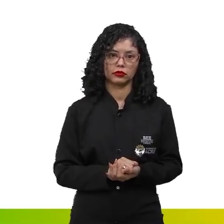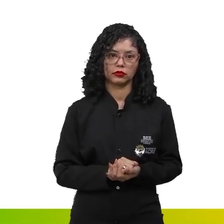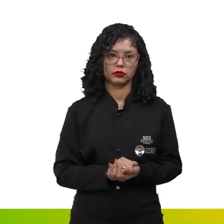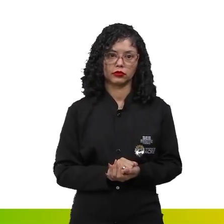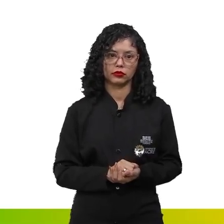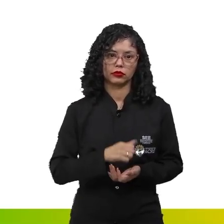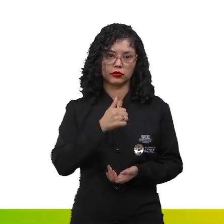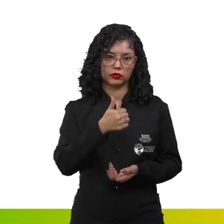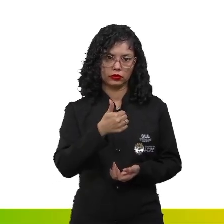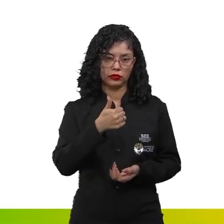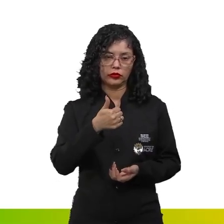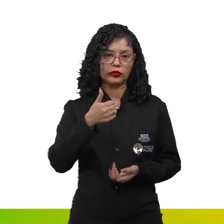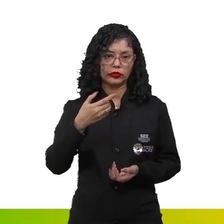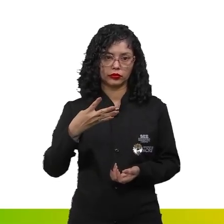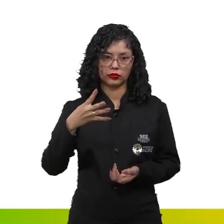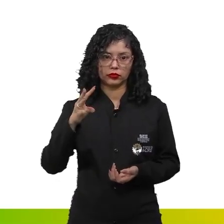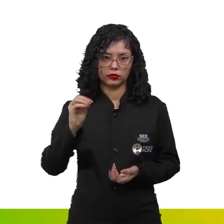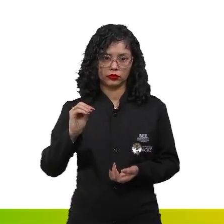a